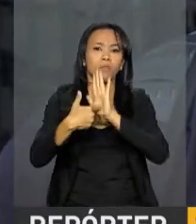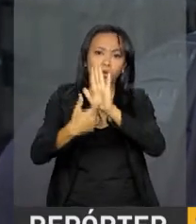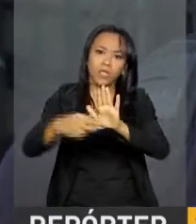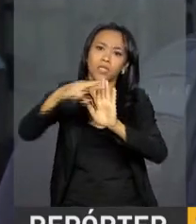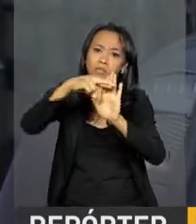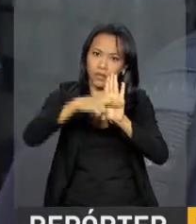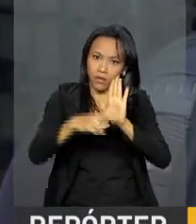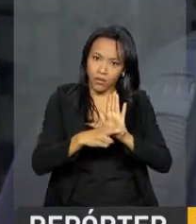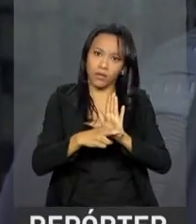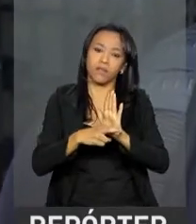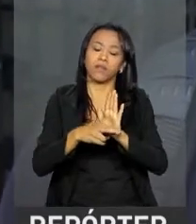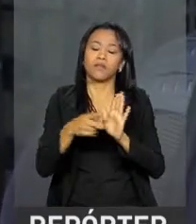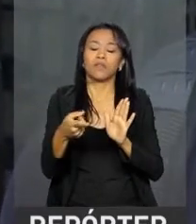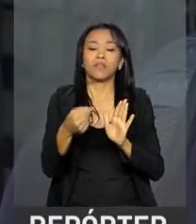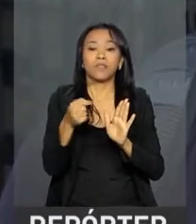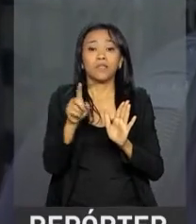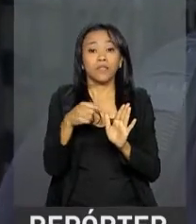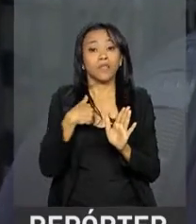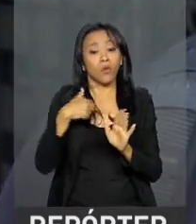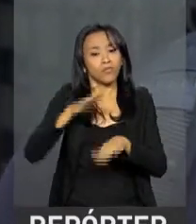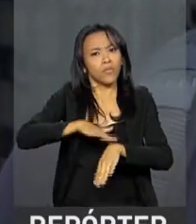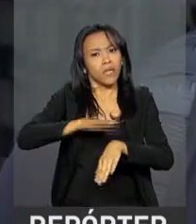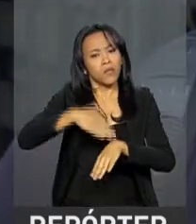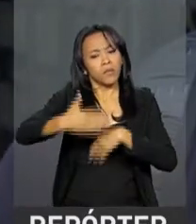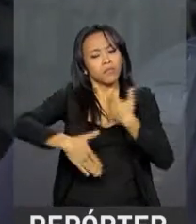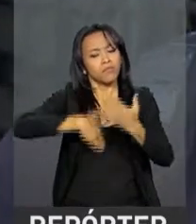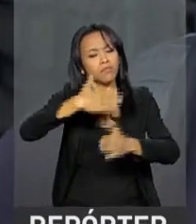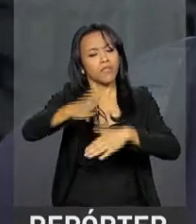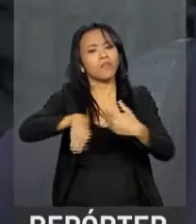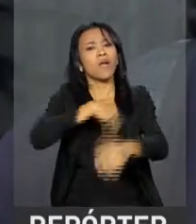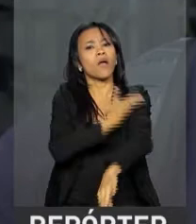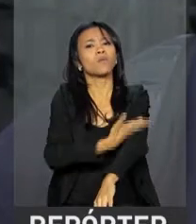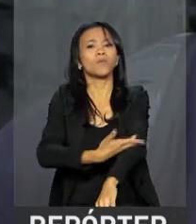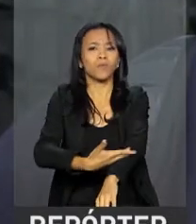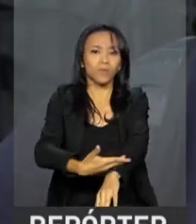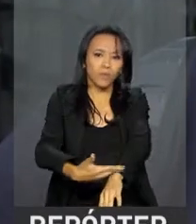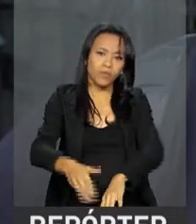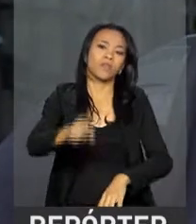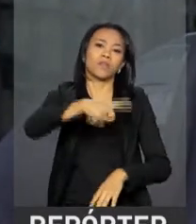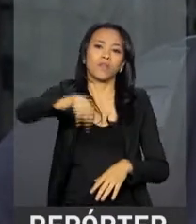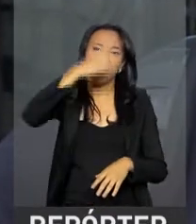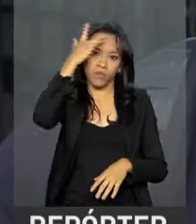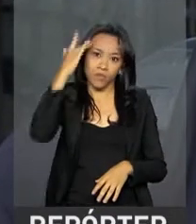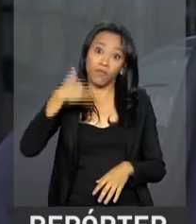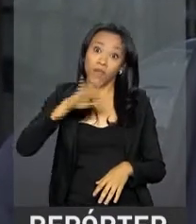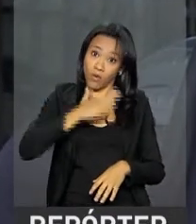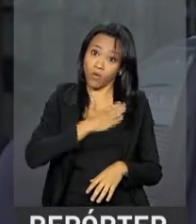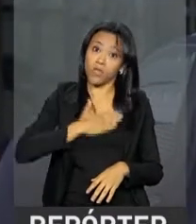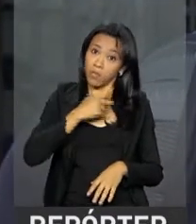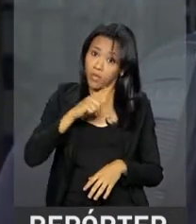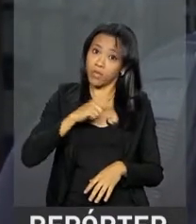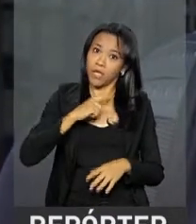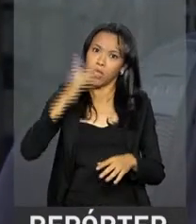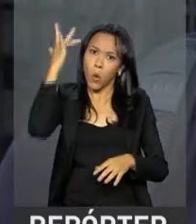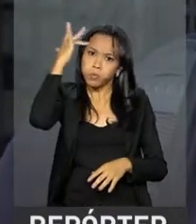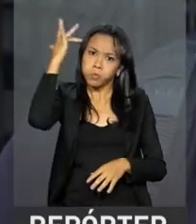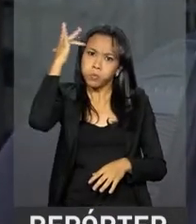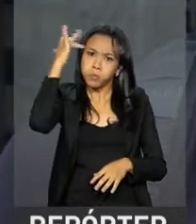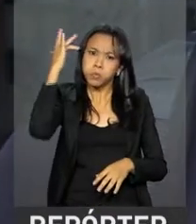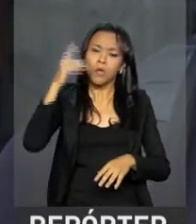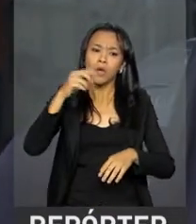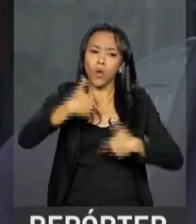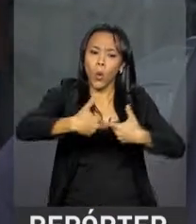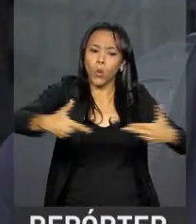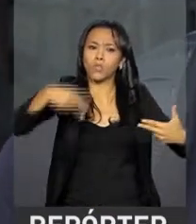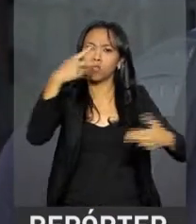e, sem dúvida alguma, acho que com o tempo a gente vai criando esse hábito e as pessoas vão cada vez gostar mais, porque a gente tem produção de qualidade no Brasil também. Mas claro